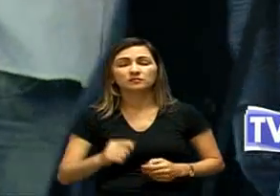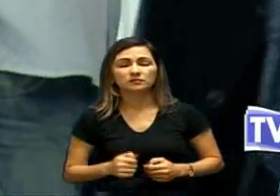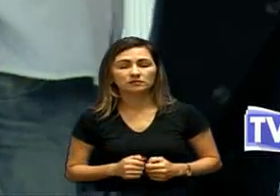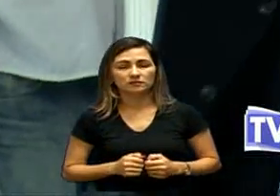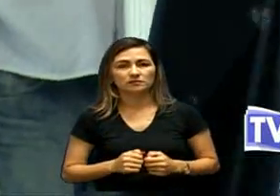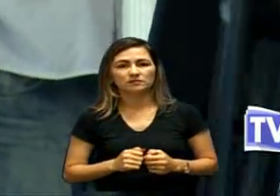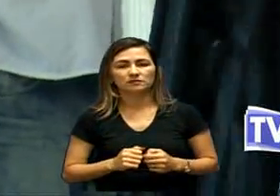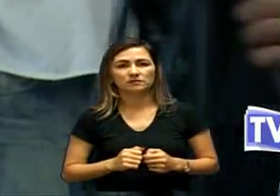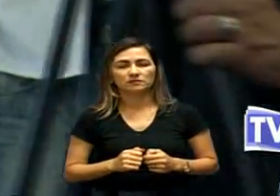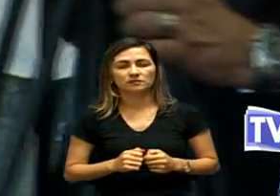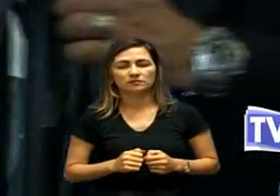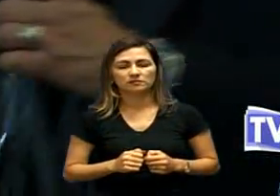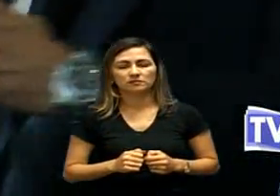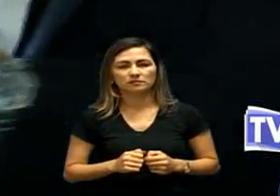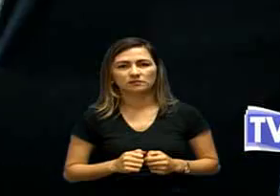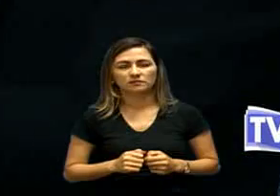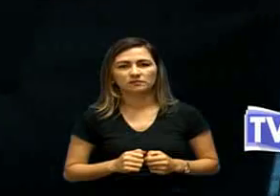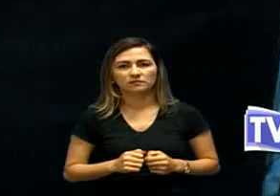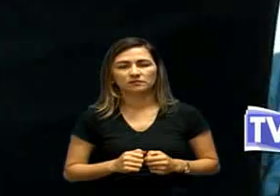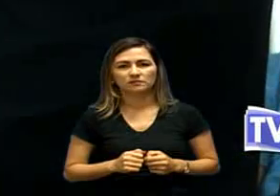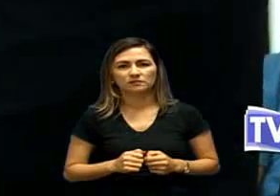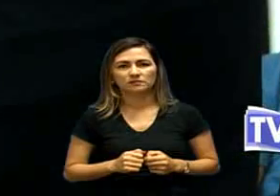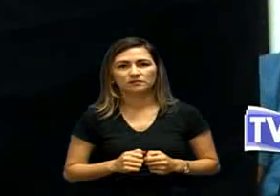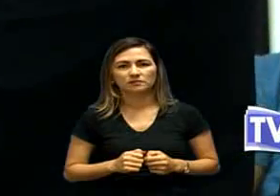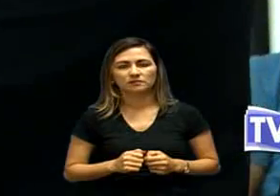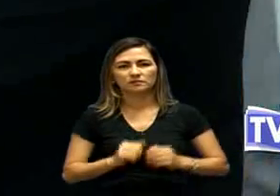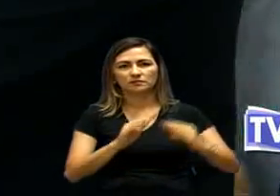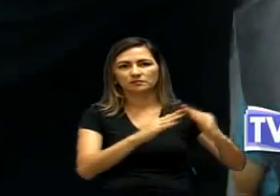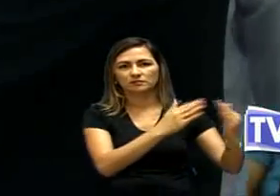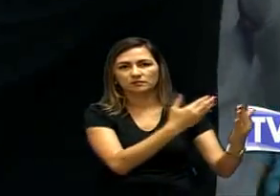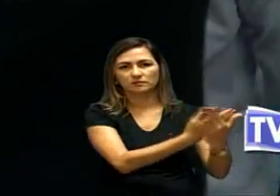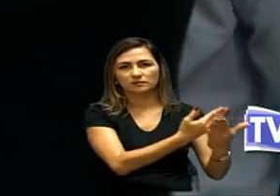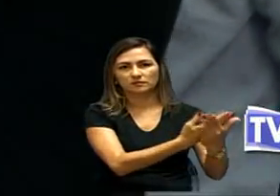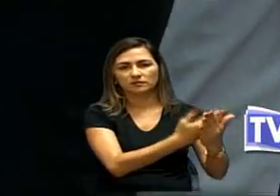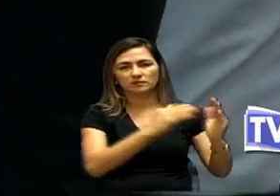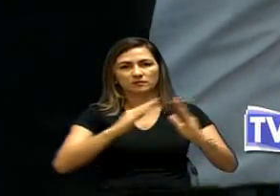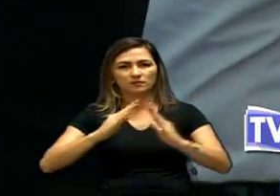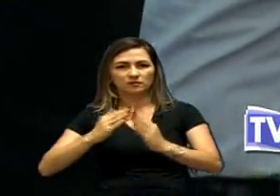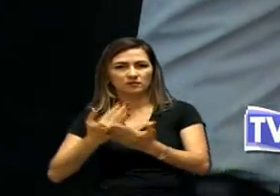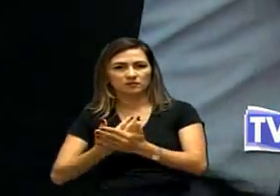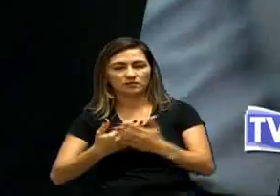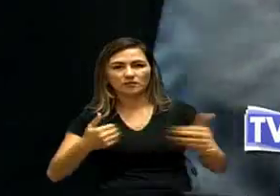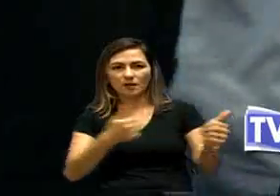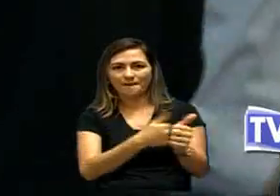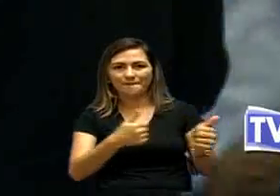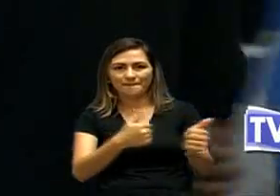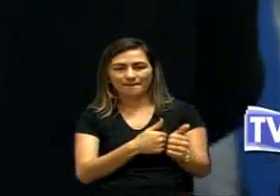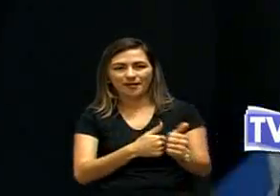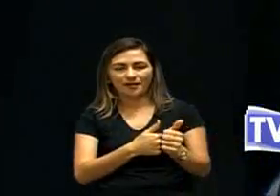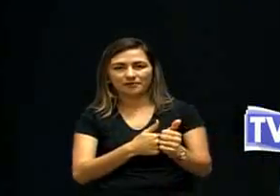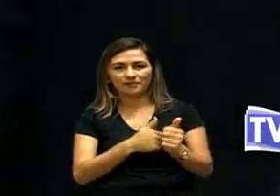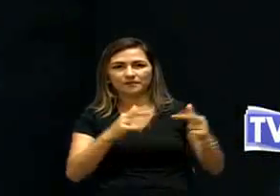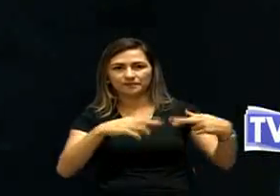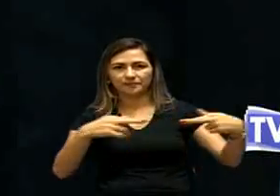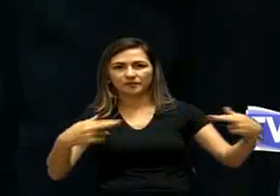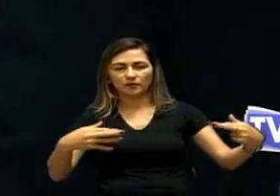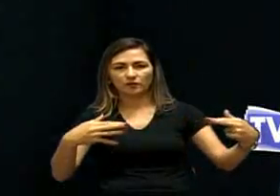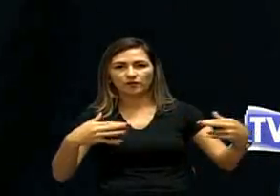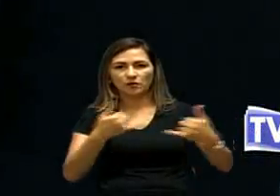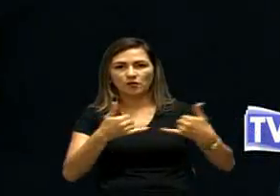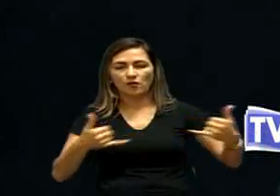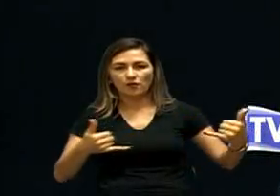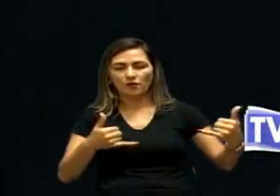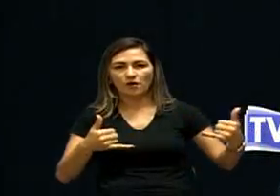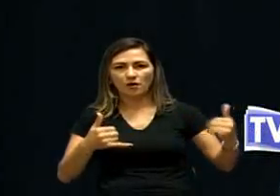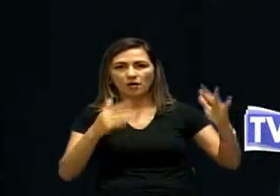elétrica de uma escola para outra, que as duas próximas são municipais, de uma escola municipal, de ensino fundamental, e uma